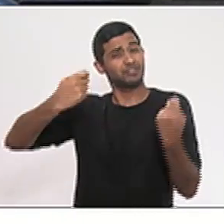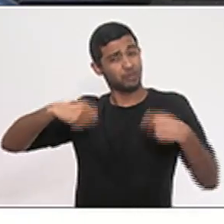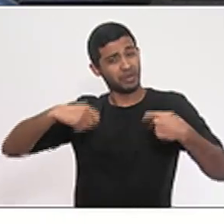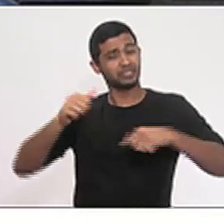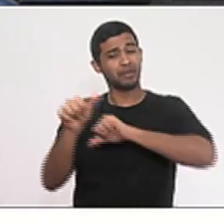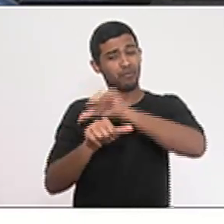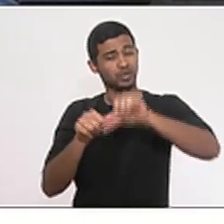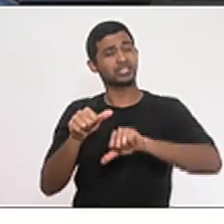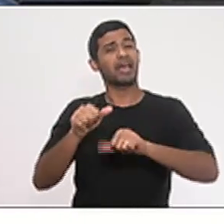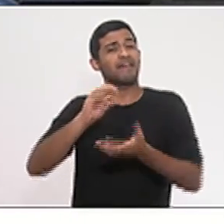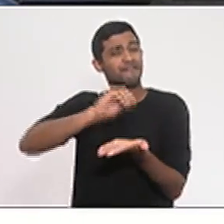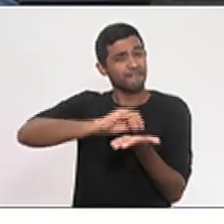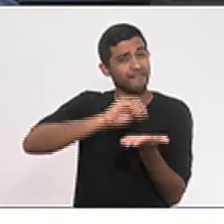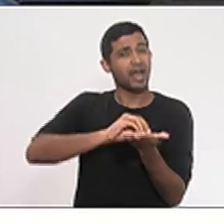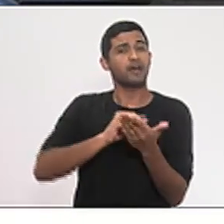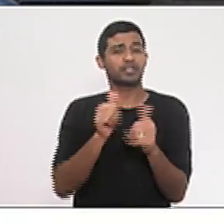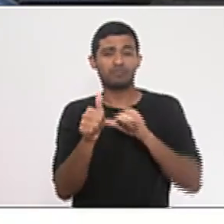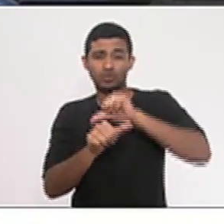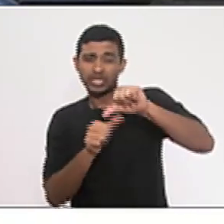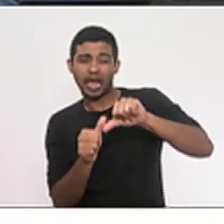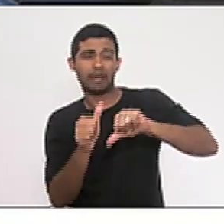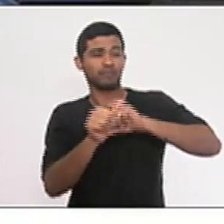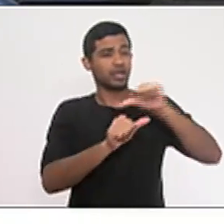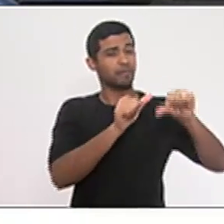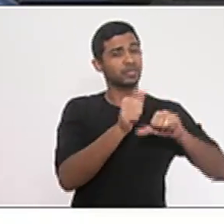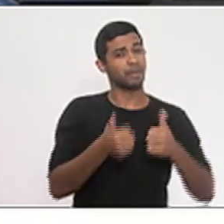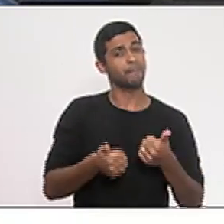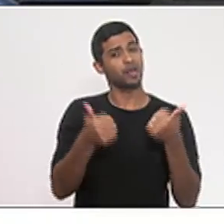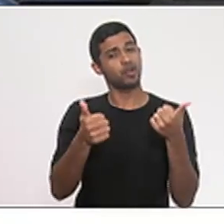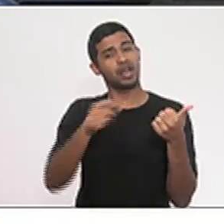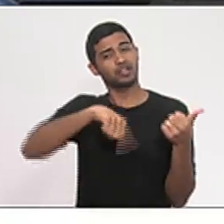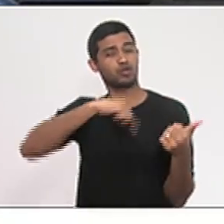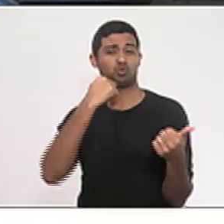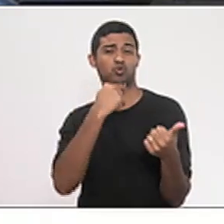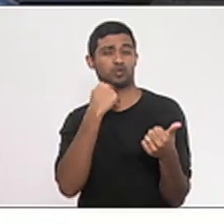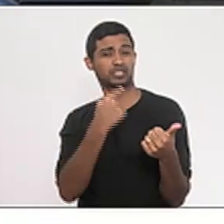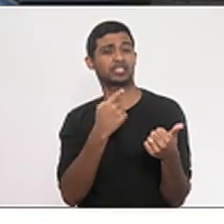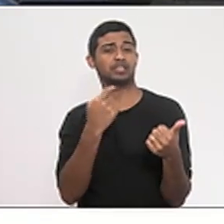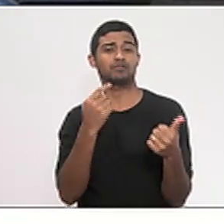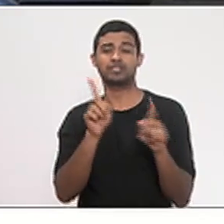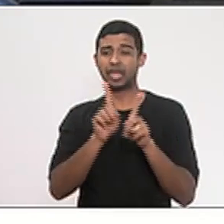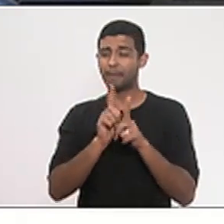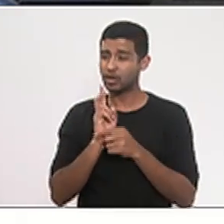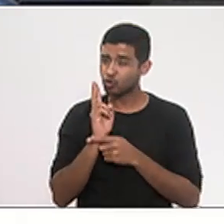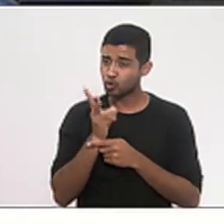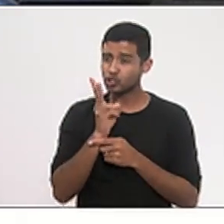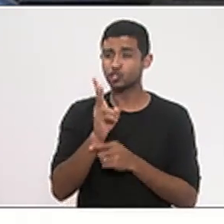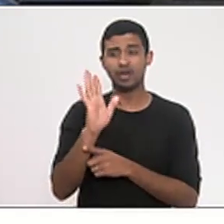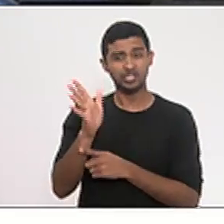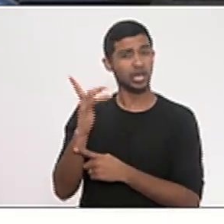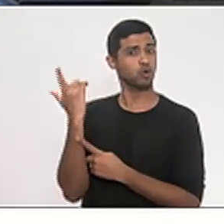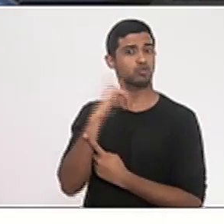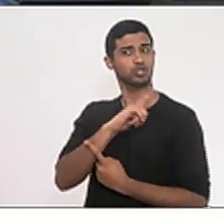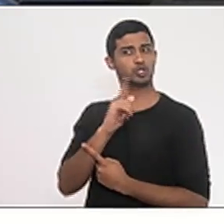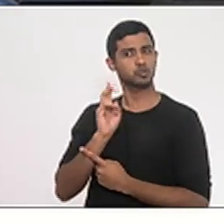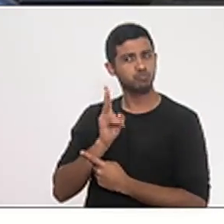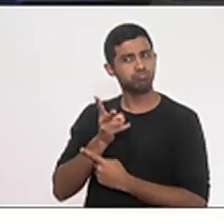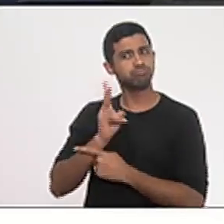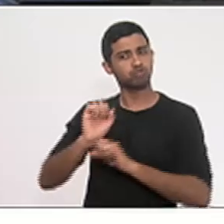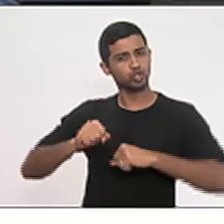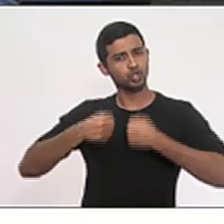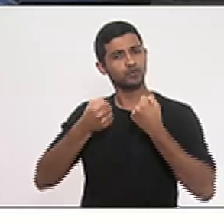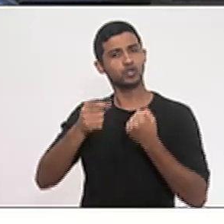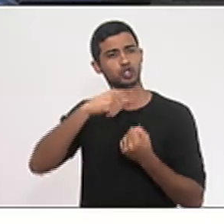estar fazendo, melhorando onde a gente ainda não conseguiu melhorar, mantendo onde a gente acertou, e é essa a